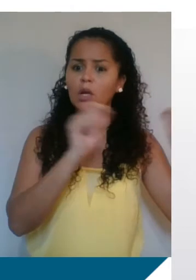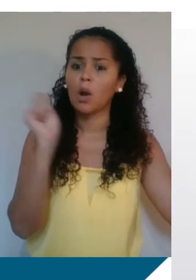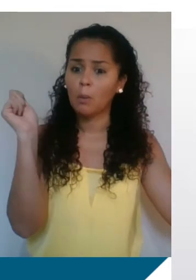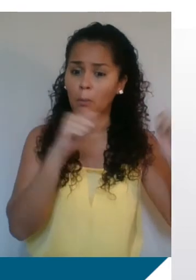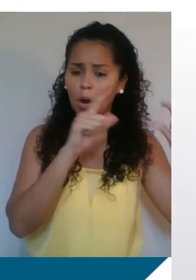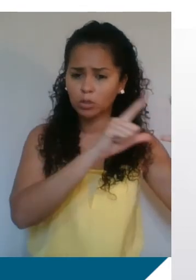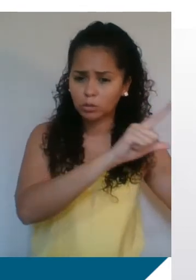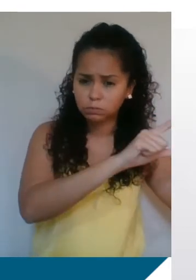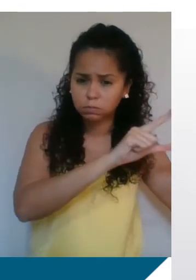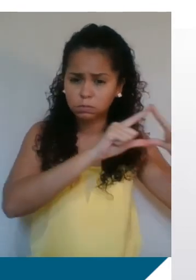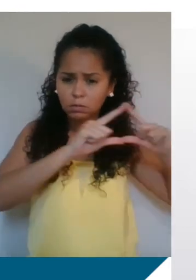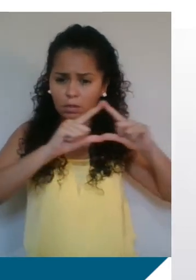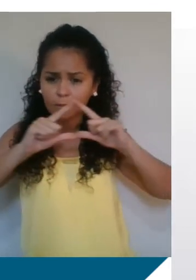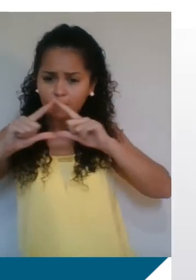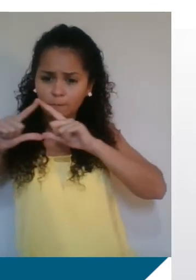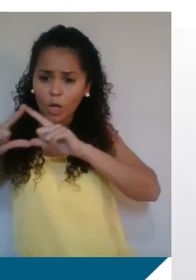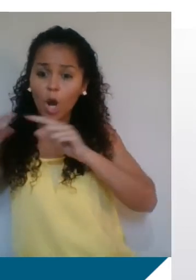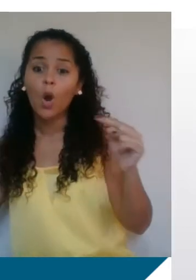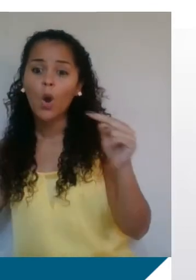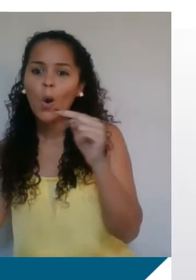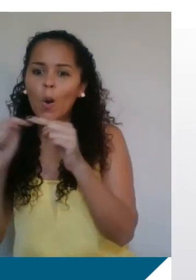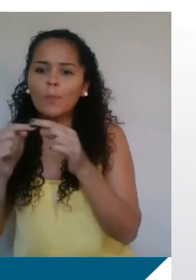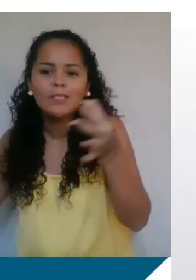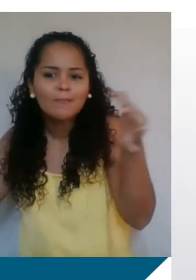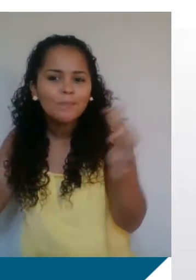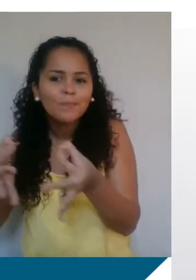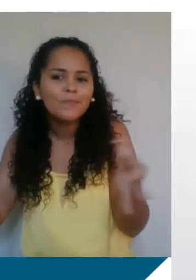perfeitamente do lado direito do quadrilátero que restou.